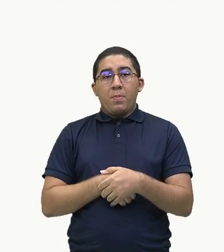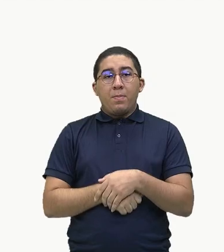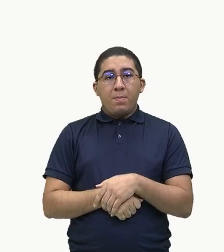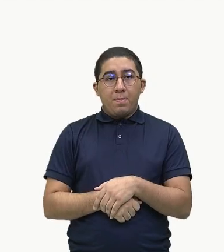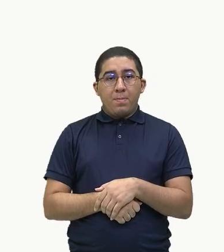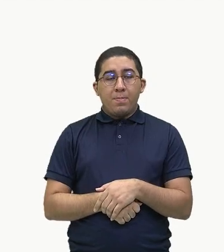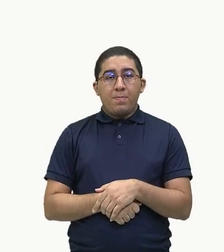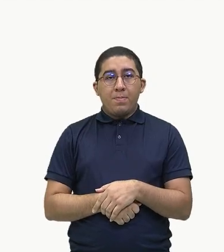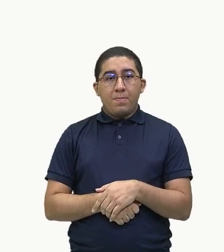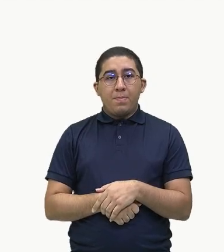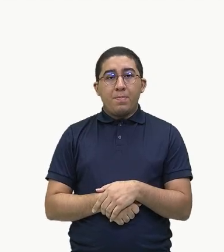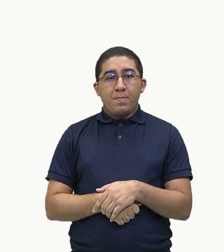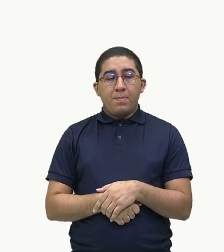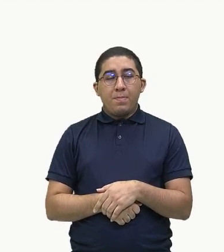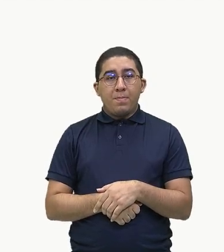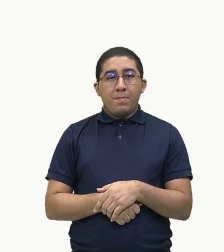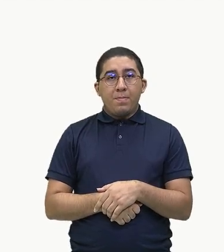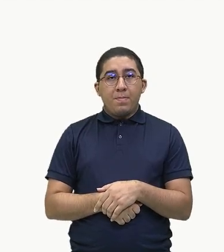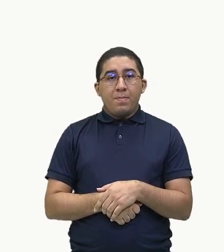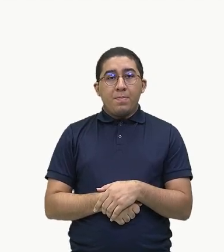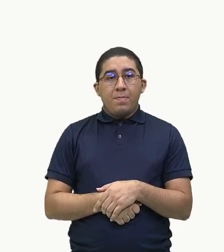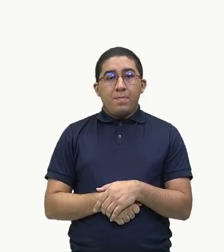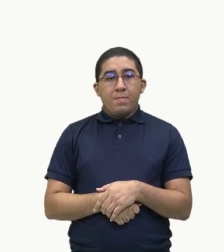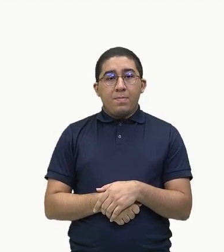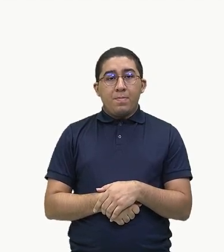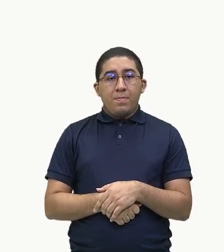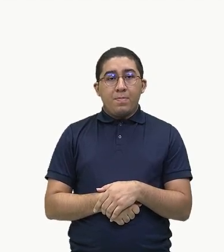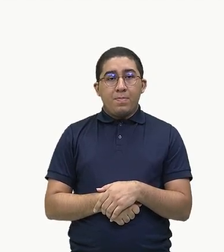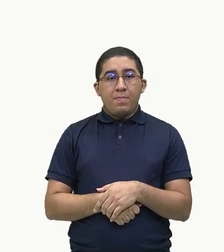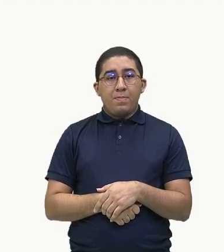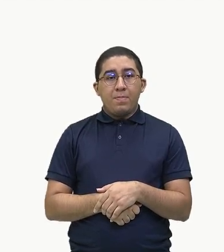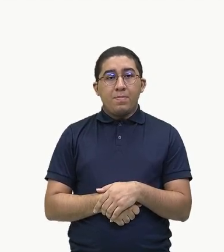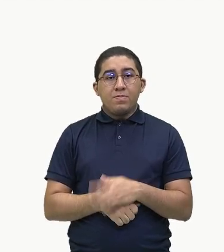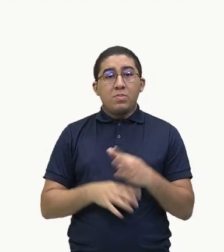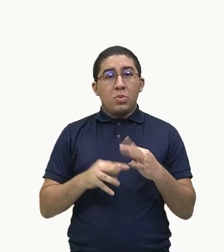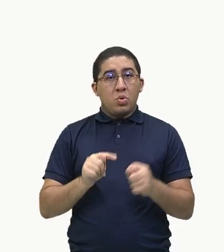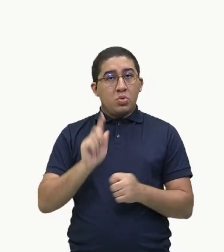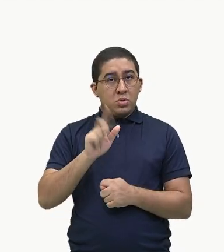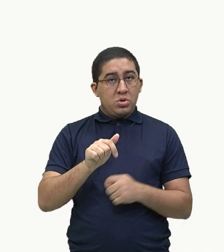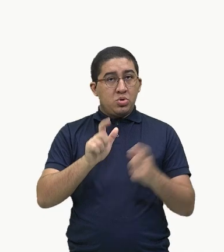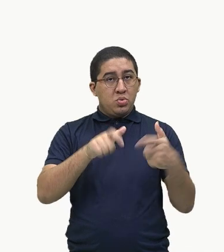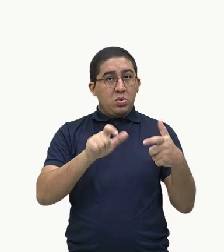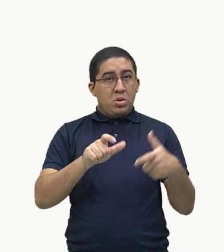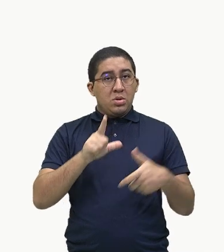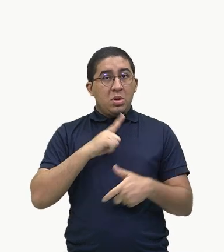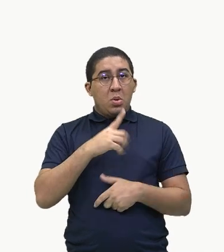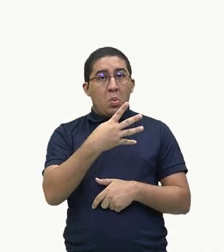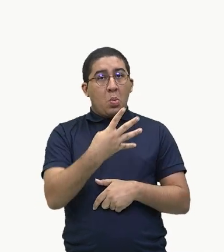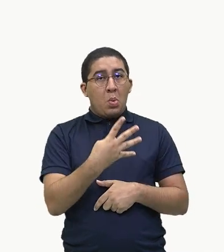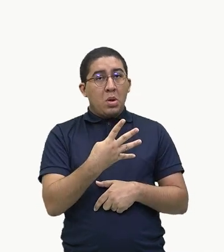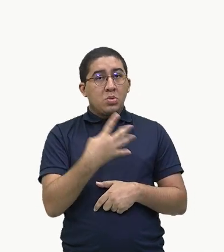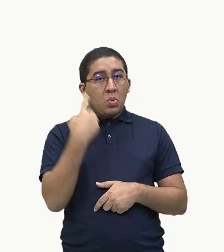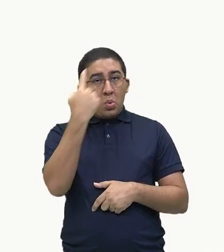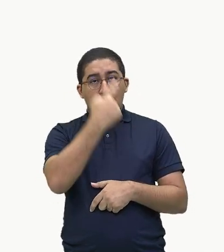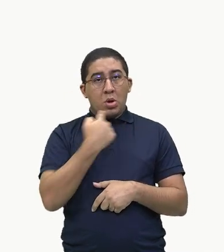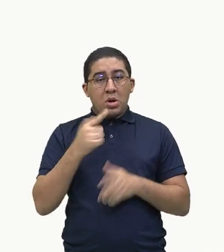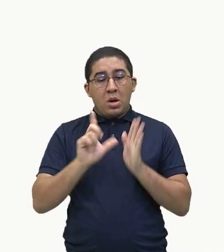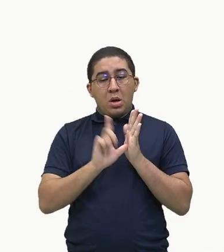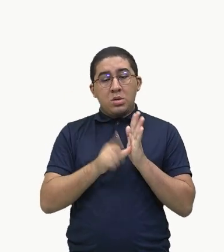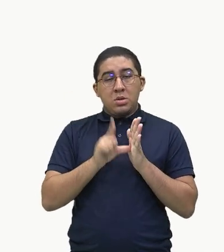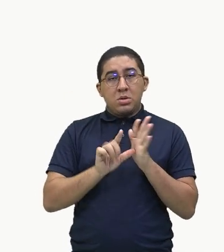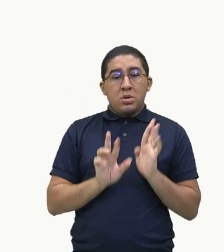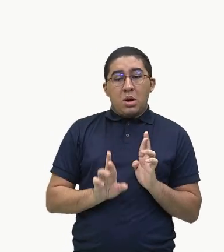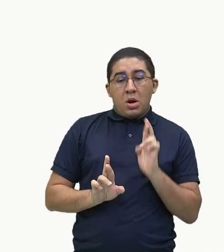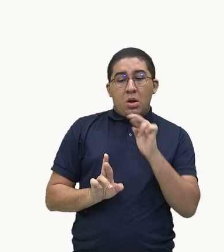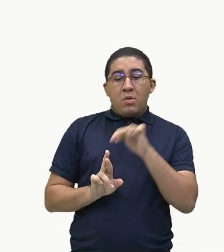todos esses lugares que estão dentro do fuso -4, eles estão com 4 horas de atraso em